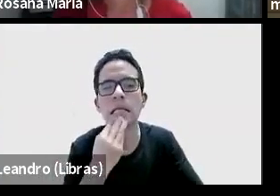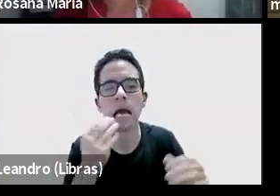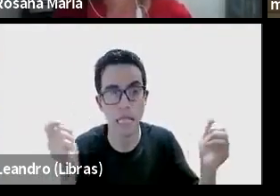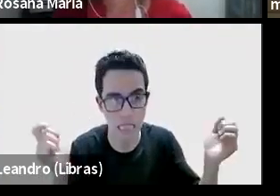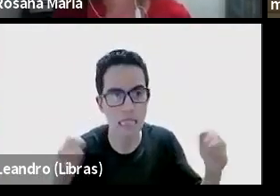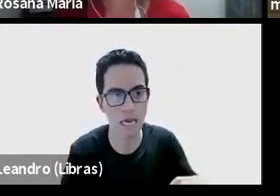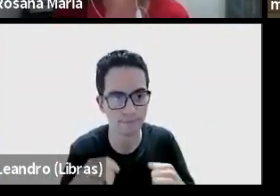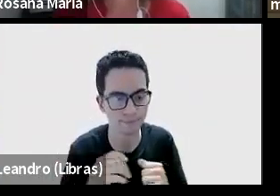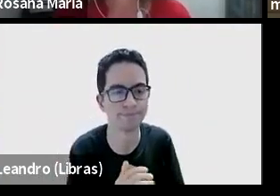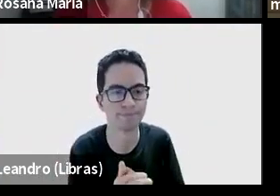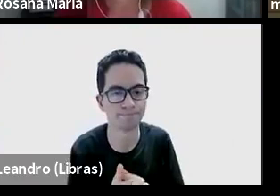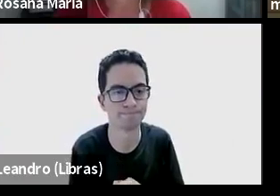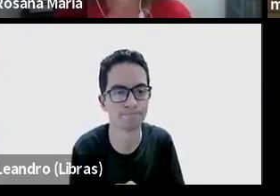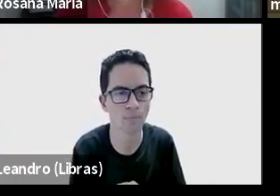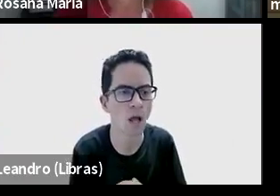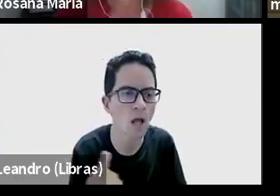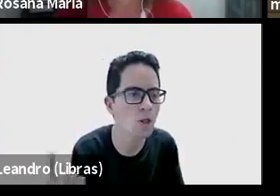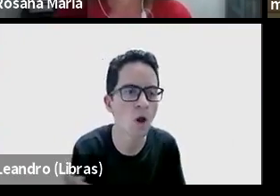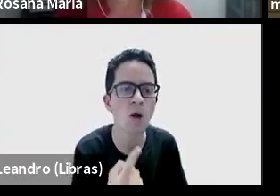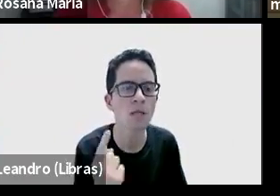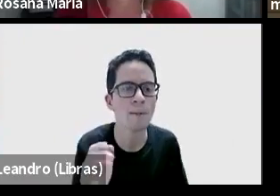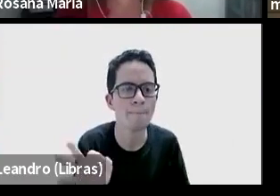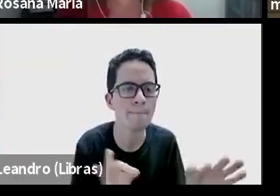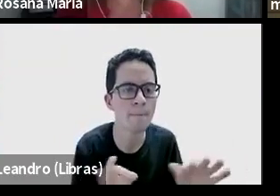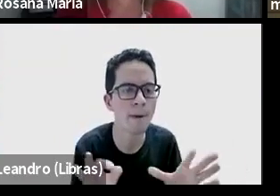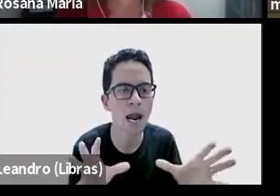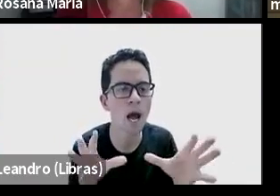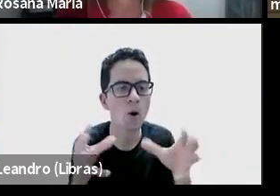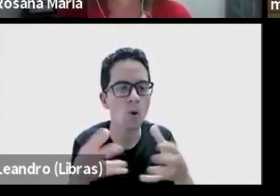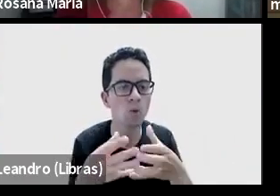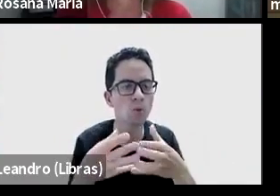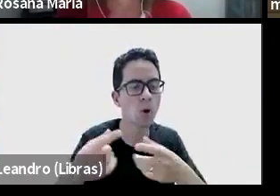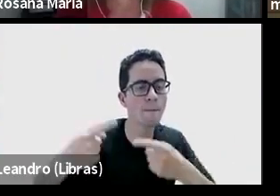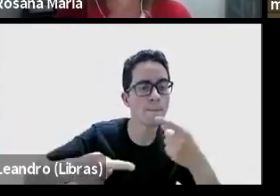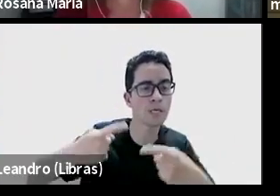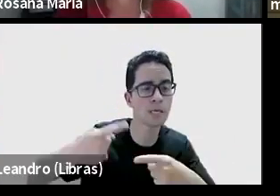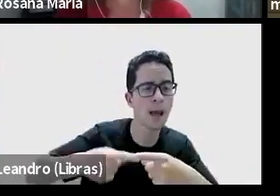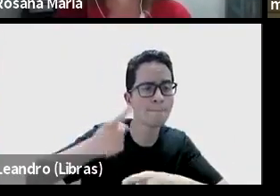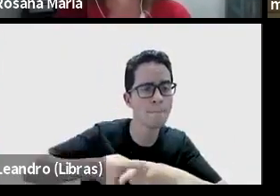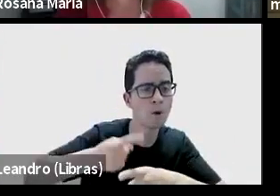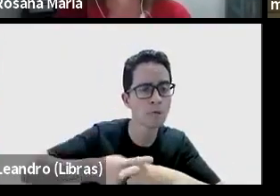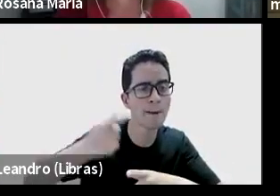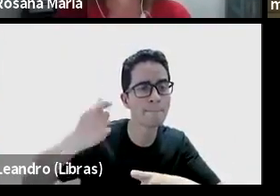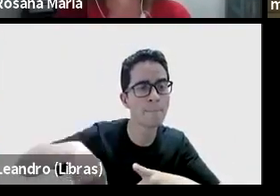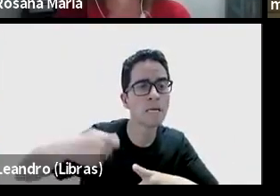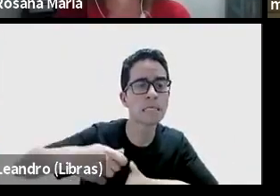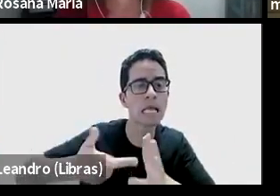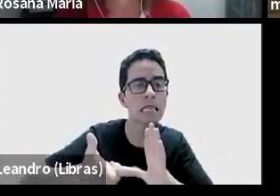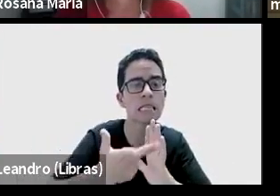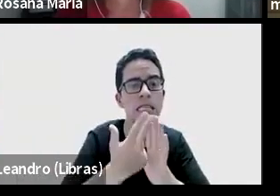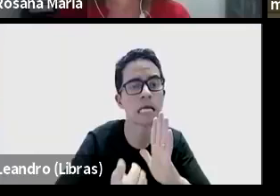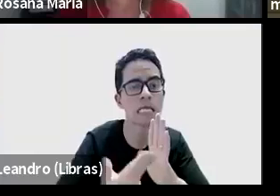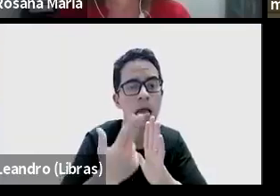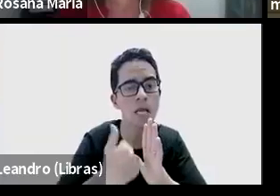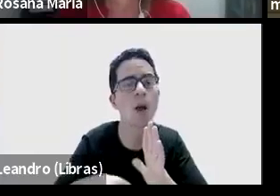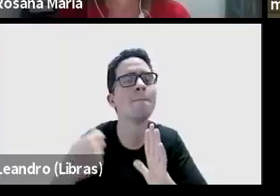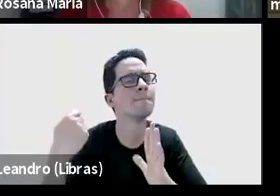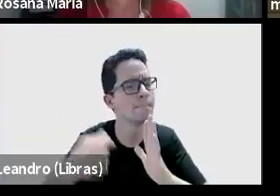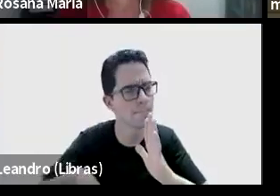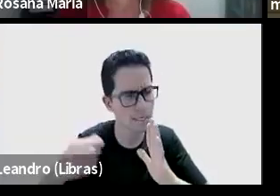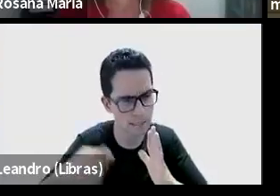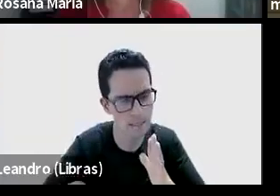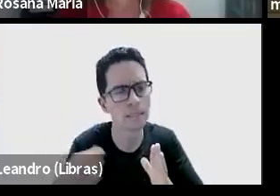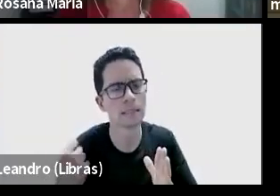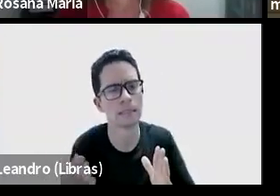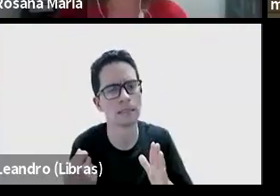né, como é que a gente desenha esse conjunto de políticas, porque assim precisa ter um desenho, essa política precisa ter um desenho, né, ela precisa